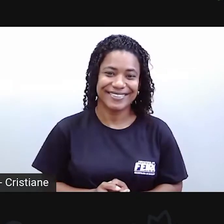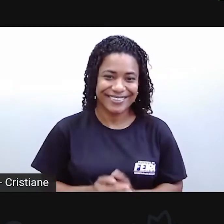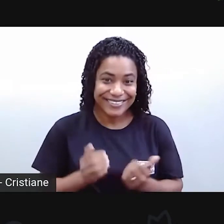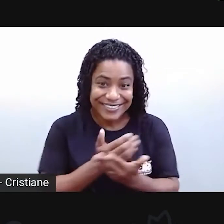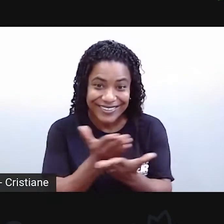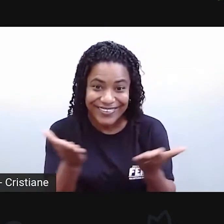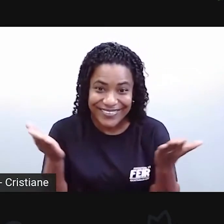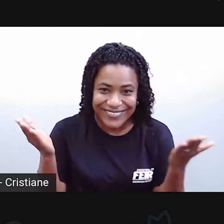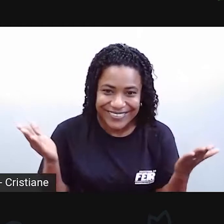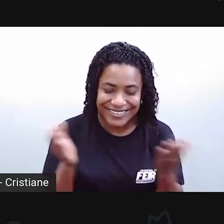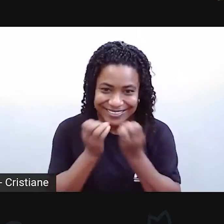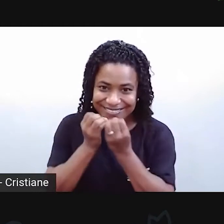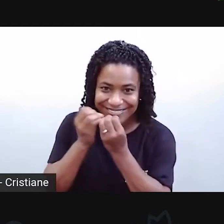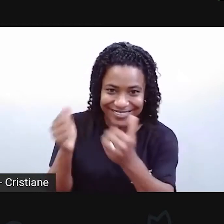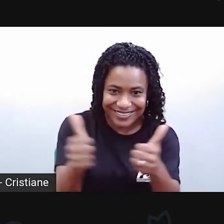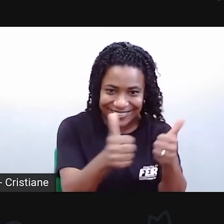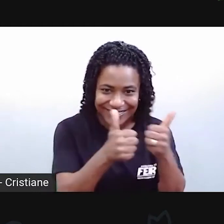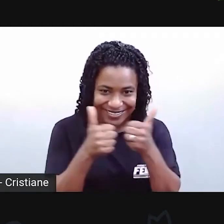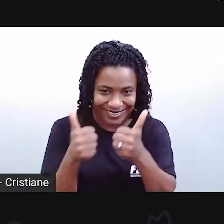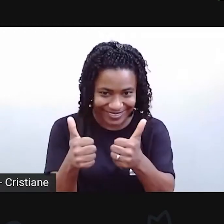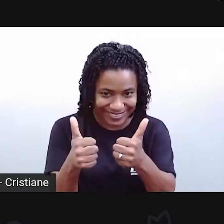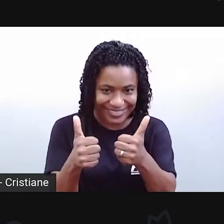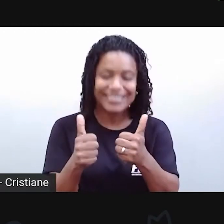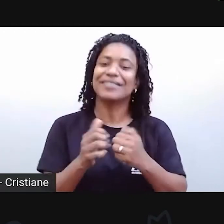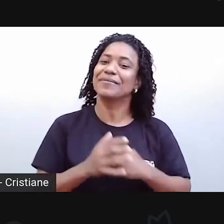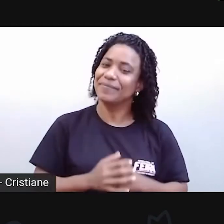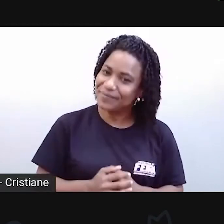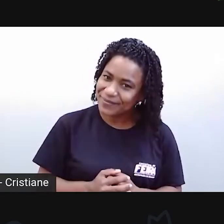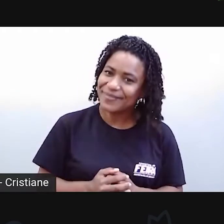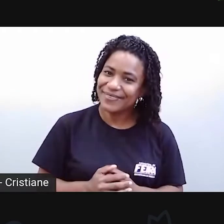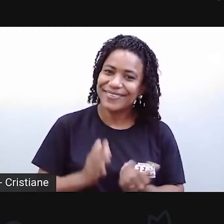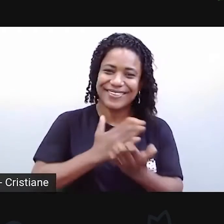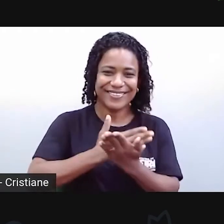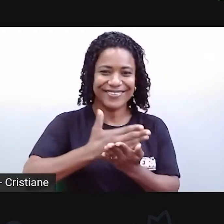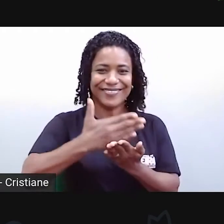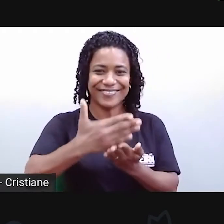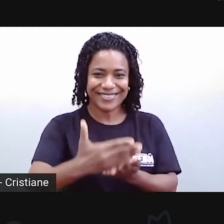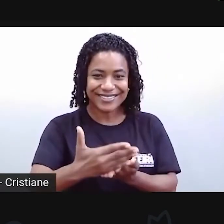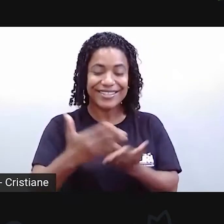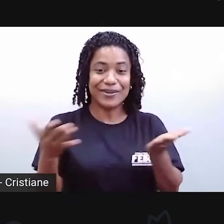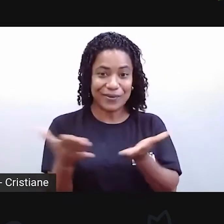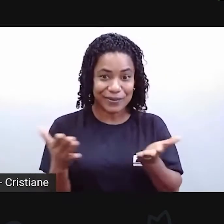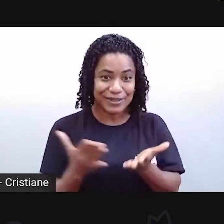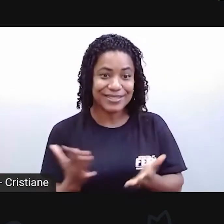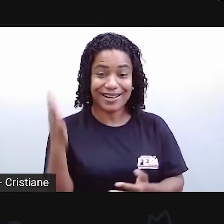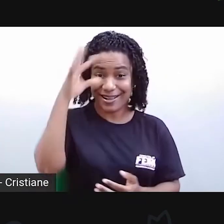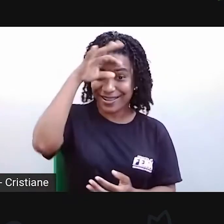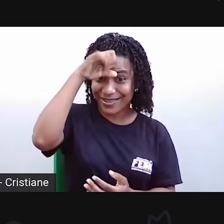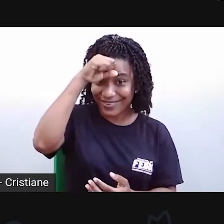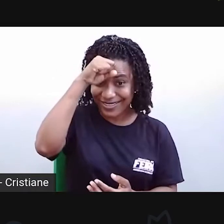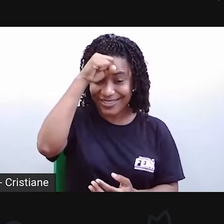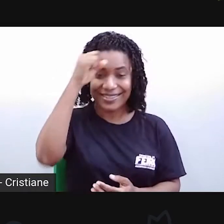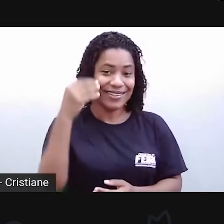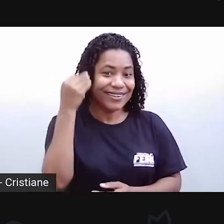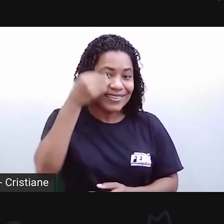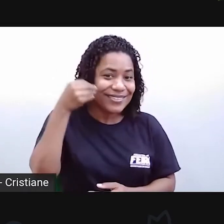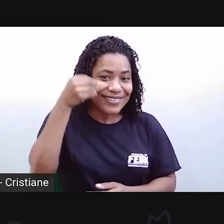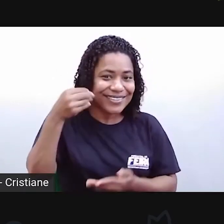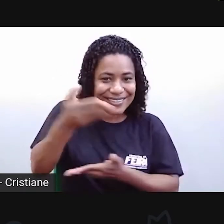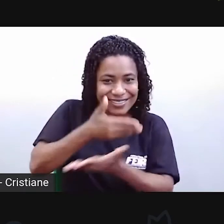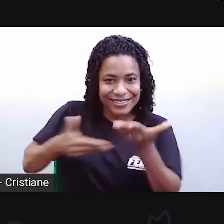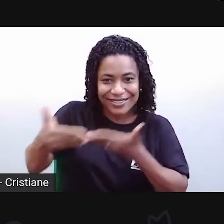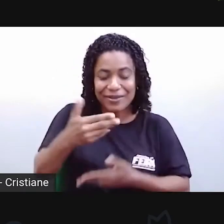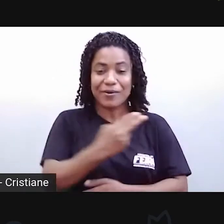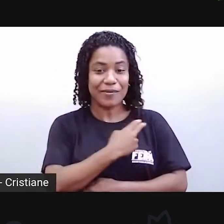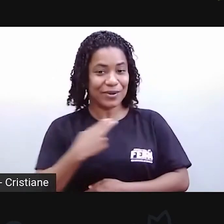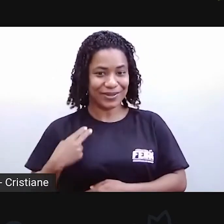Oi, gente, tudo bem com vocês? Estamos aqui começando mais um momento Saberes e Viveres. Eu sou Felipe Passos, professor da